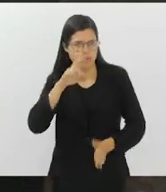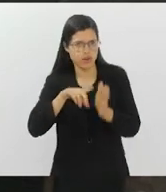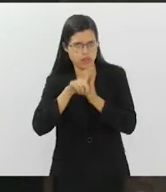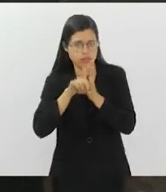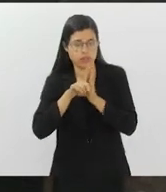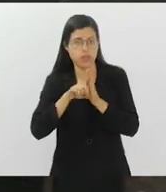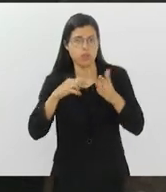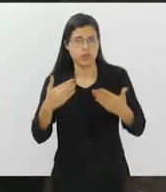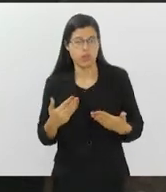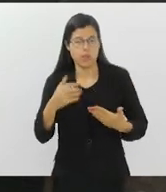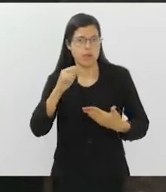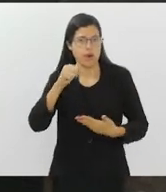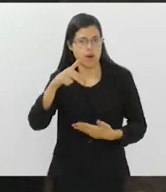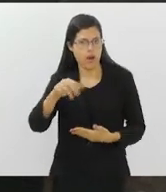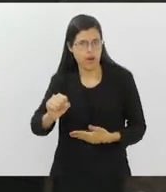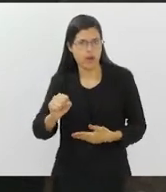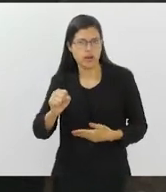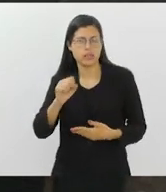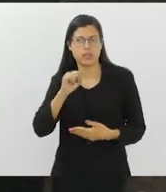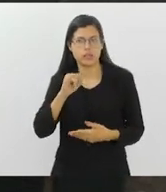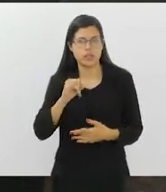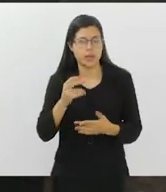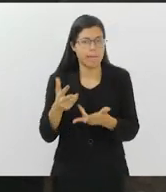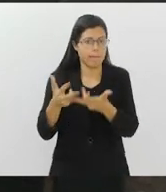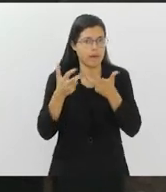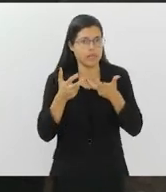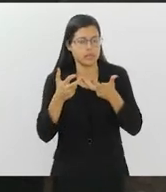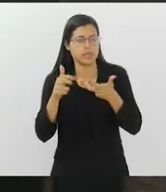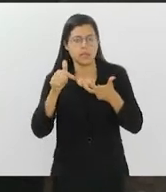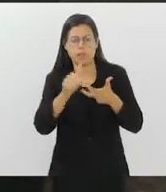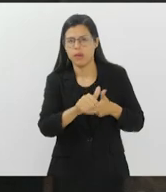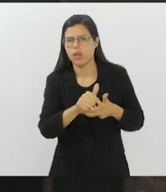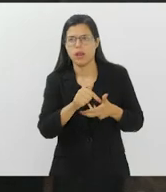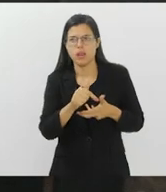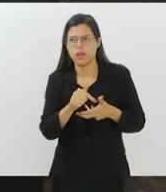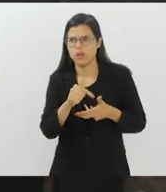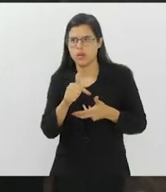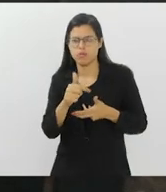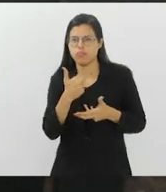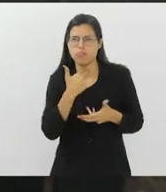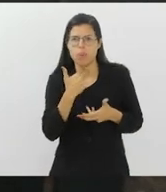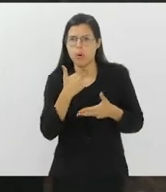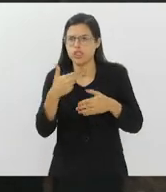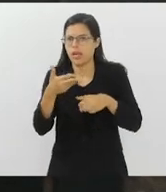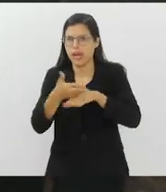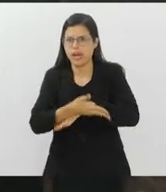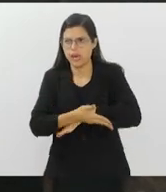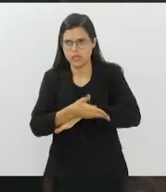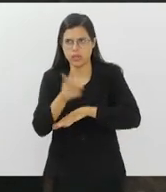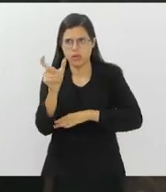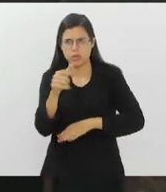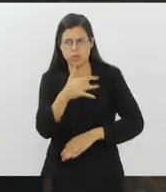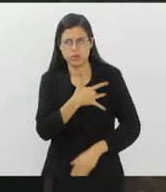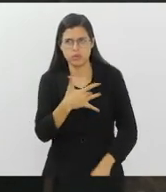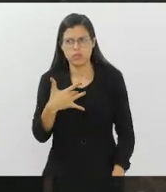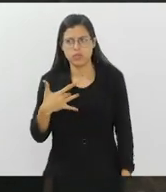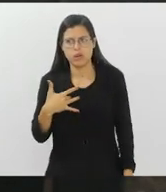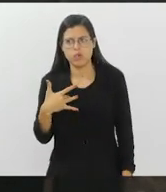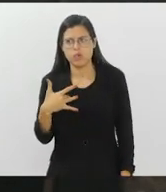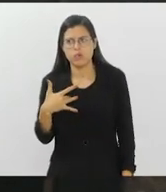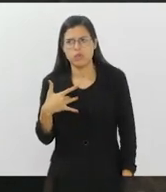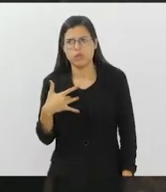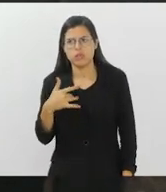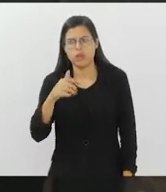vez detectando qualquer tipo de beneficiário que não tenha elegibilidade para estar dentro daquele plano, a